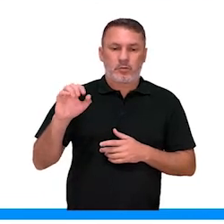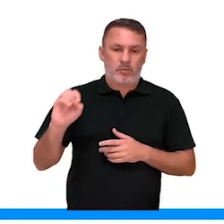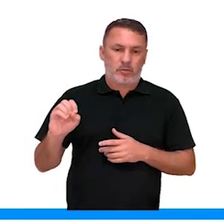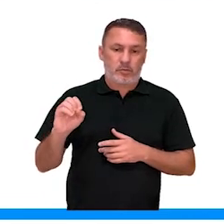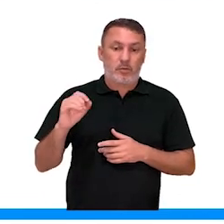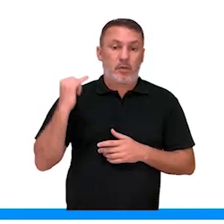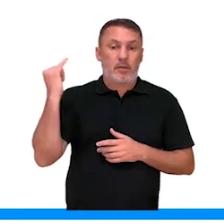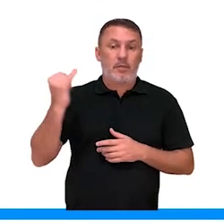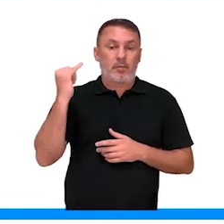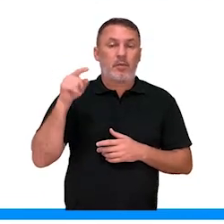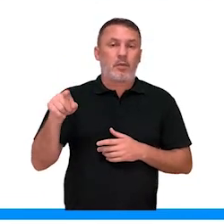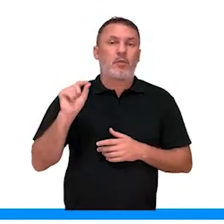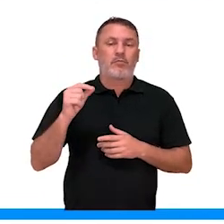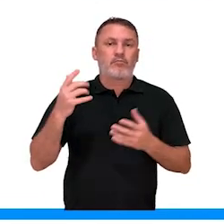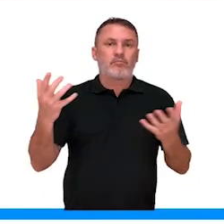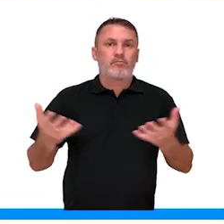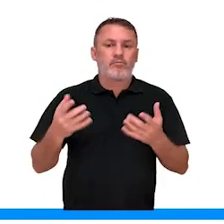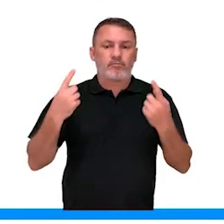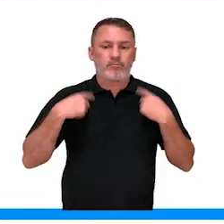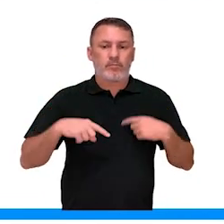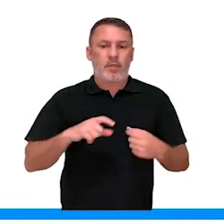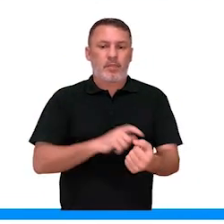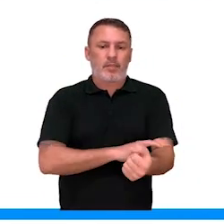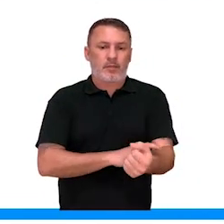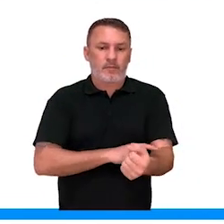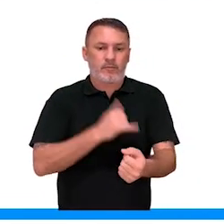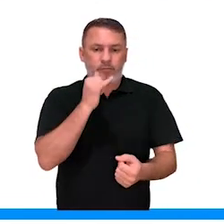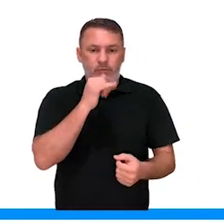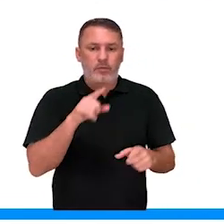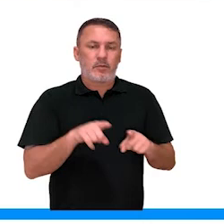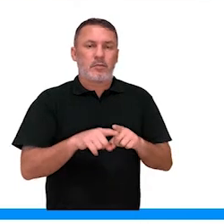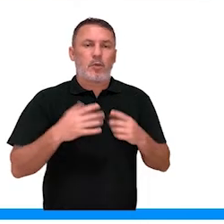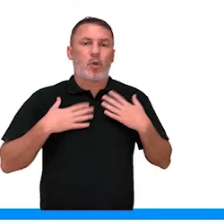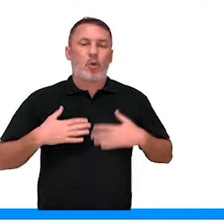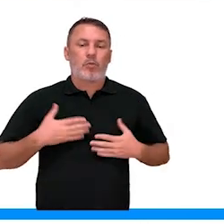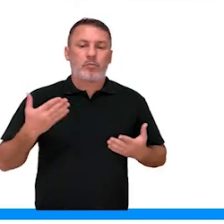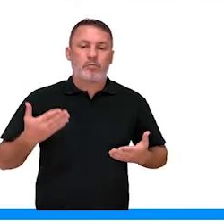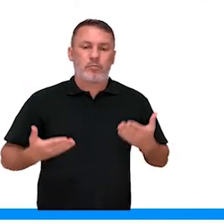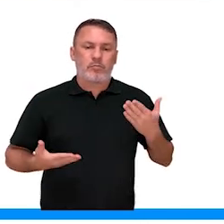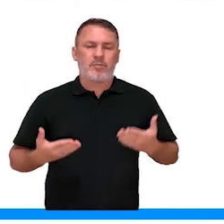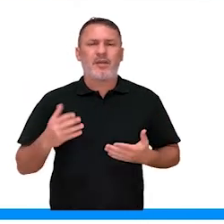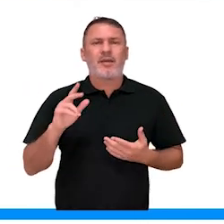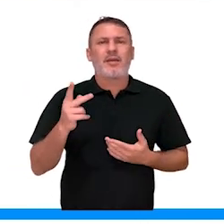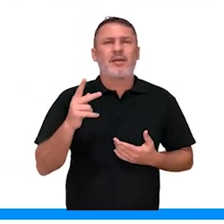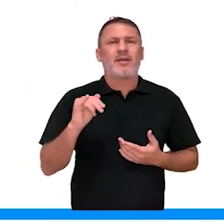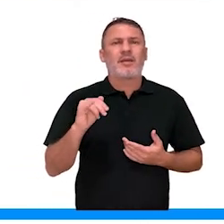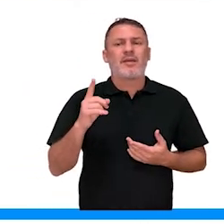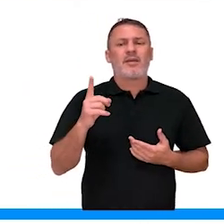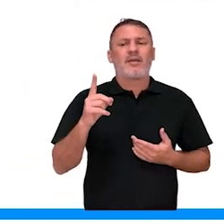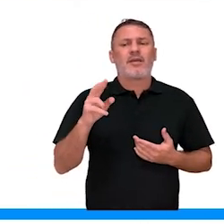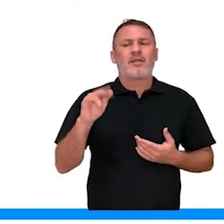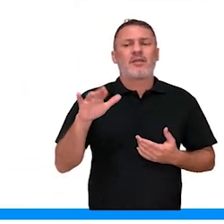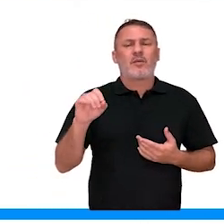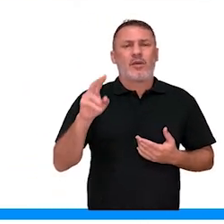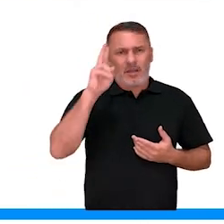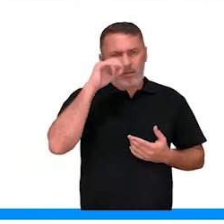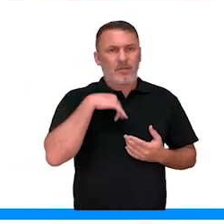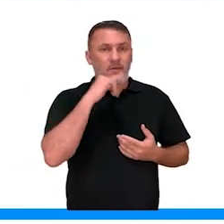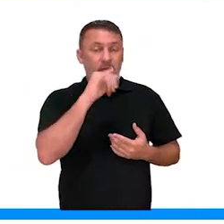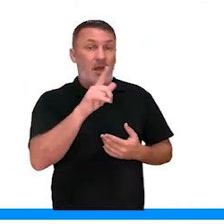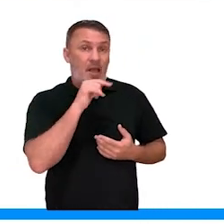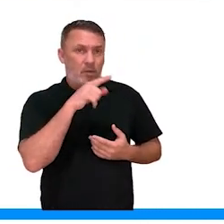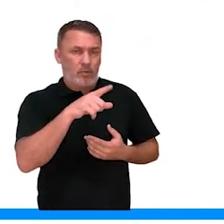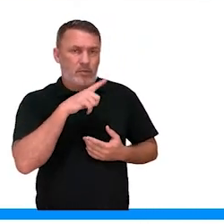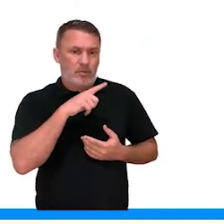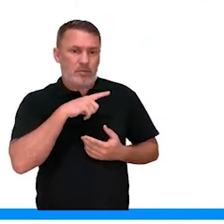o sódio, importante para o impulso nervoso, balanço hídrico no corpo, como assim? Eu falei que a água,